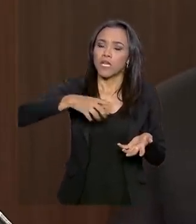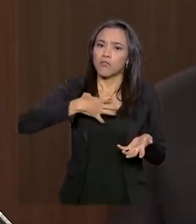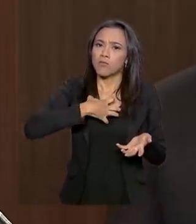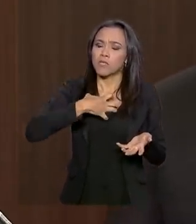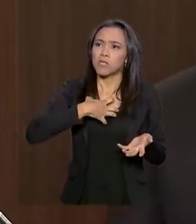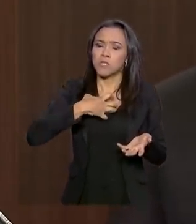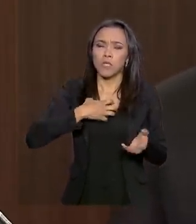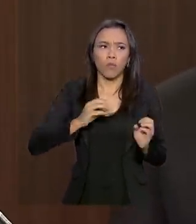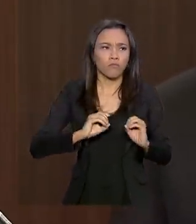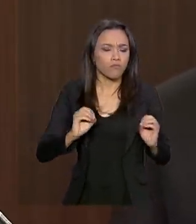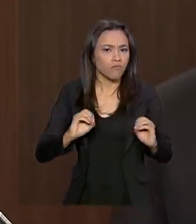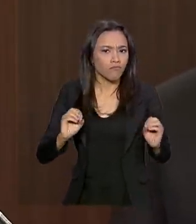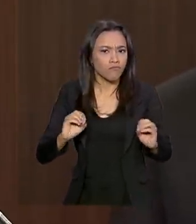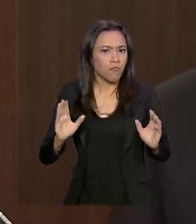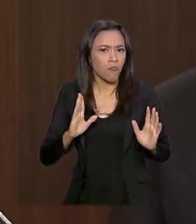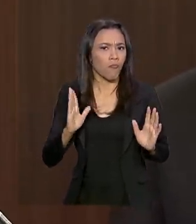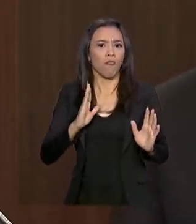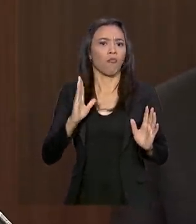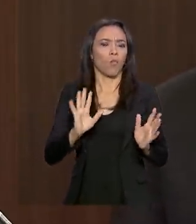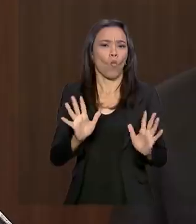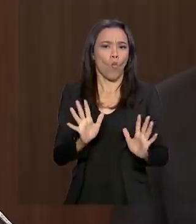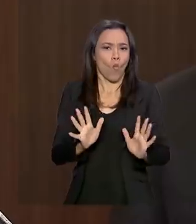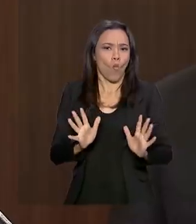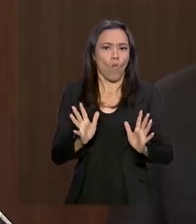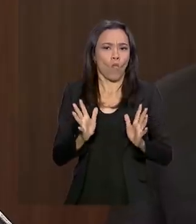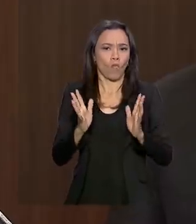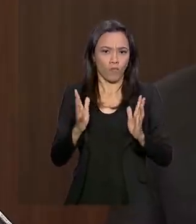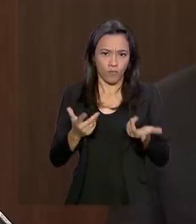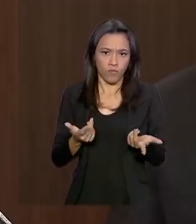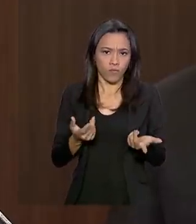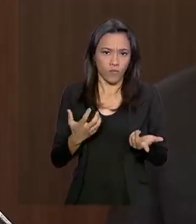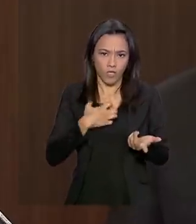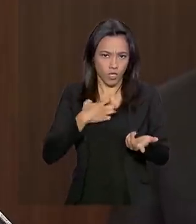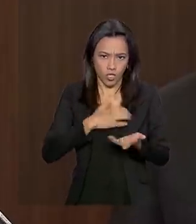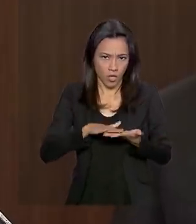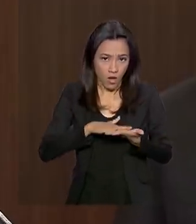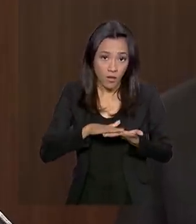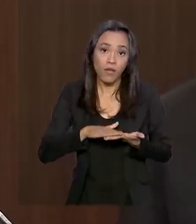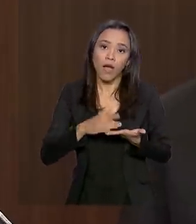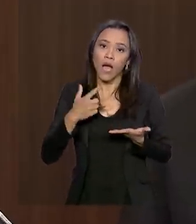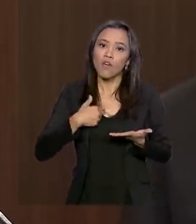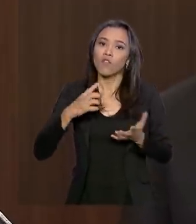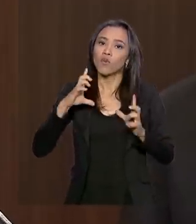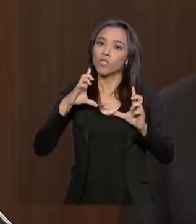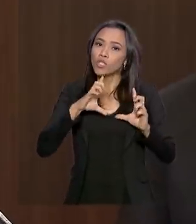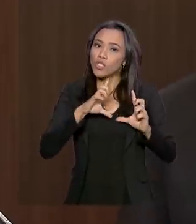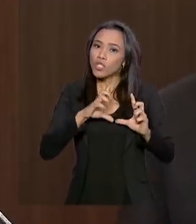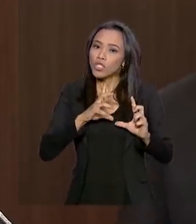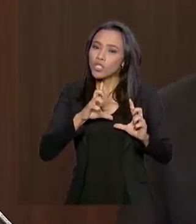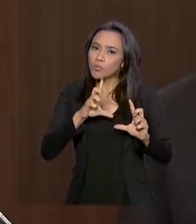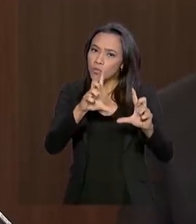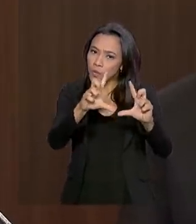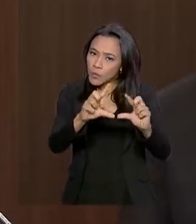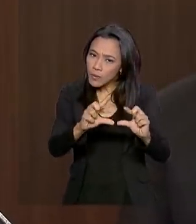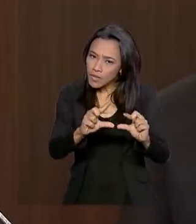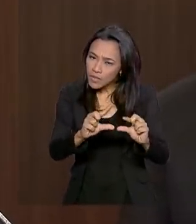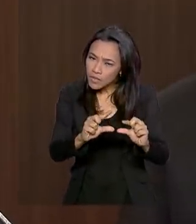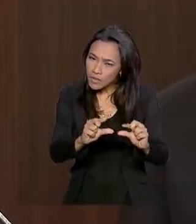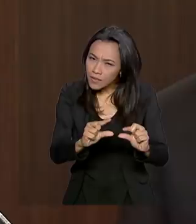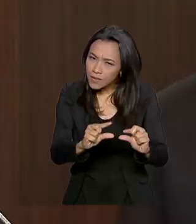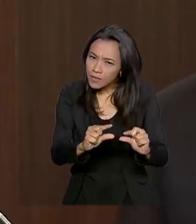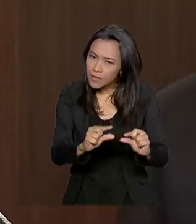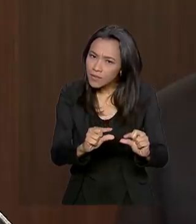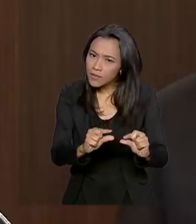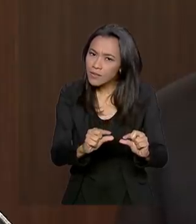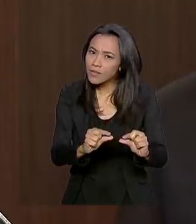sinta mal, sem que ele tenha uma distensão, alguma coisa assim, eu começo a diminuir a parenteral e, paralelamente a